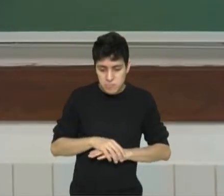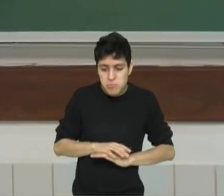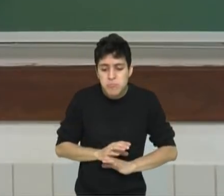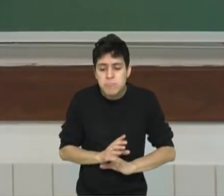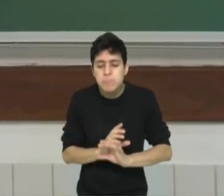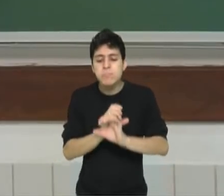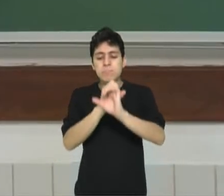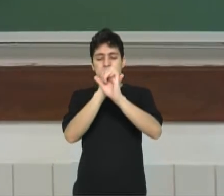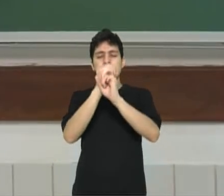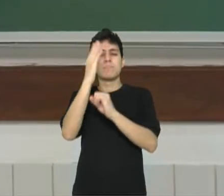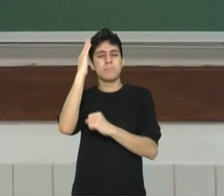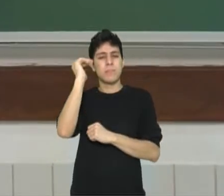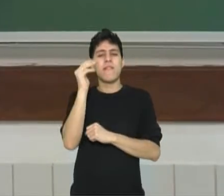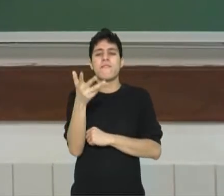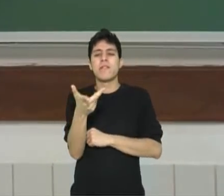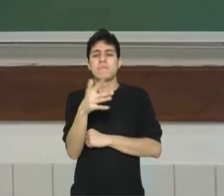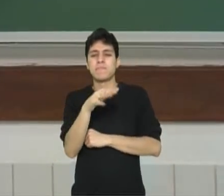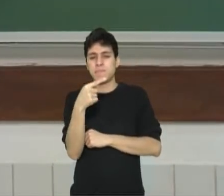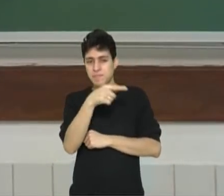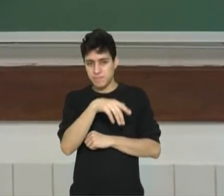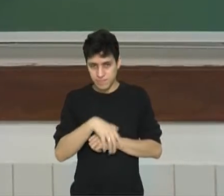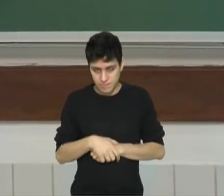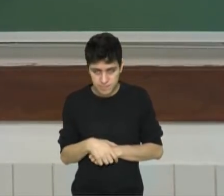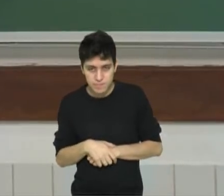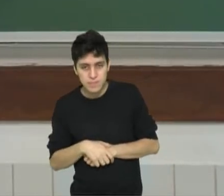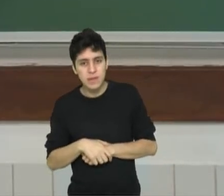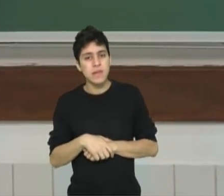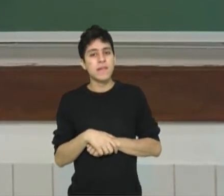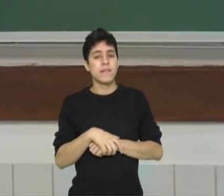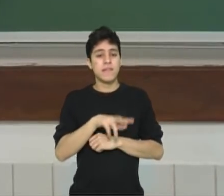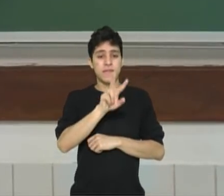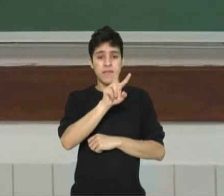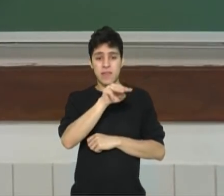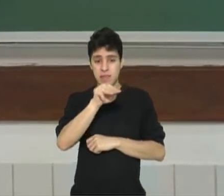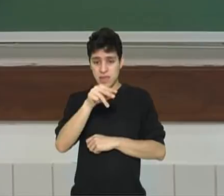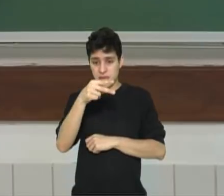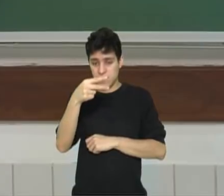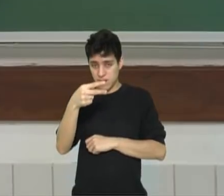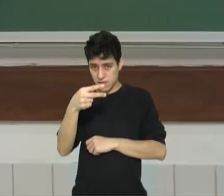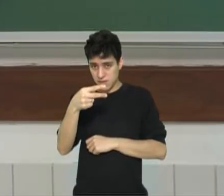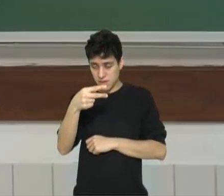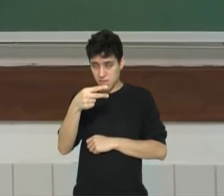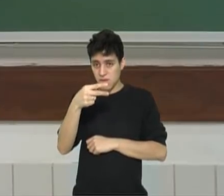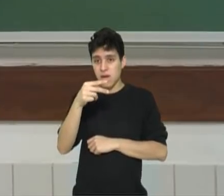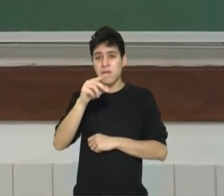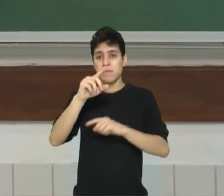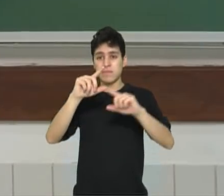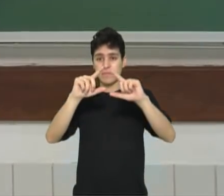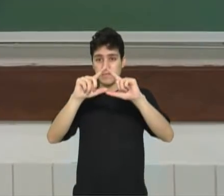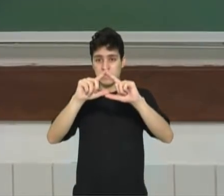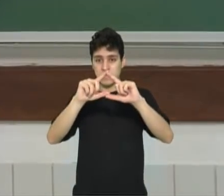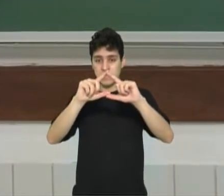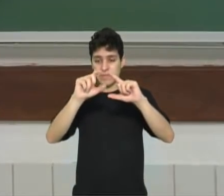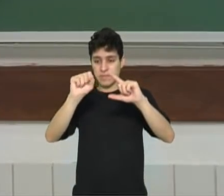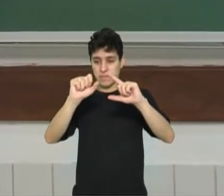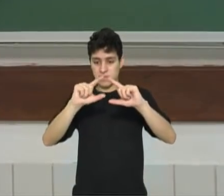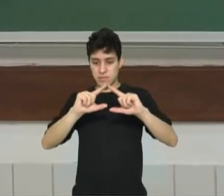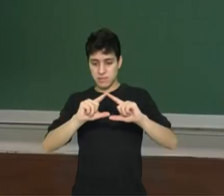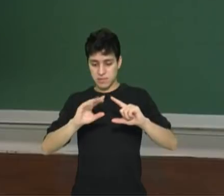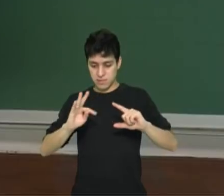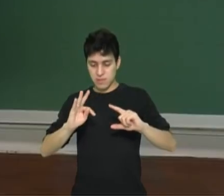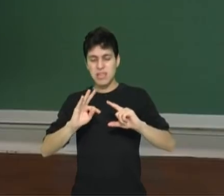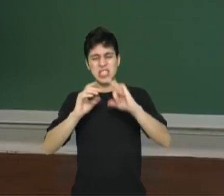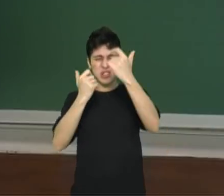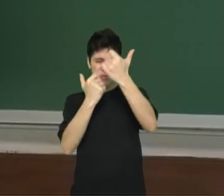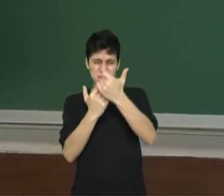calcular a velocidade média do canguru. Então, Vm igual ΔS por ΔT. Então,